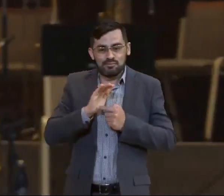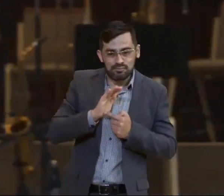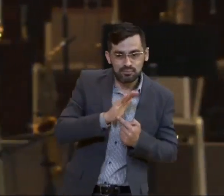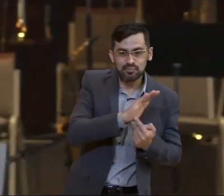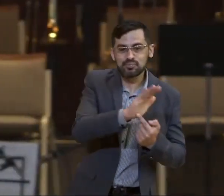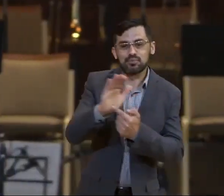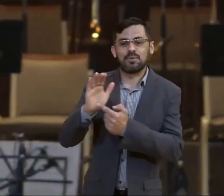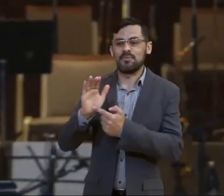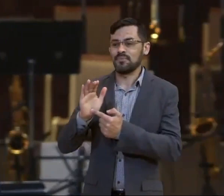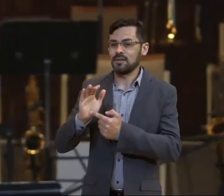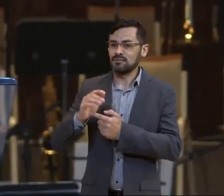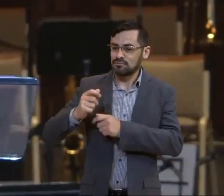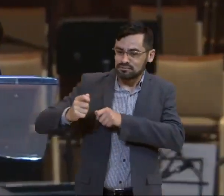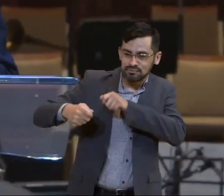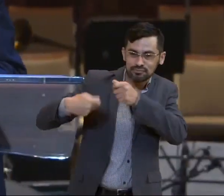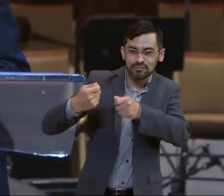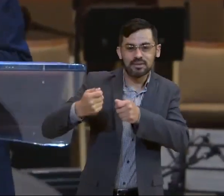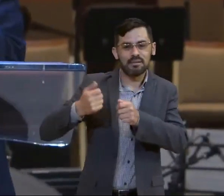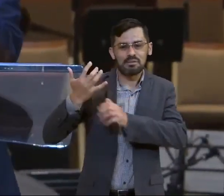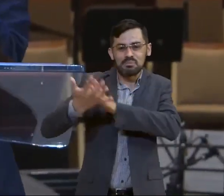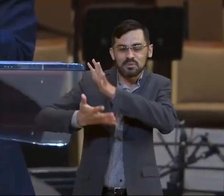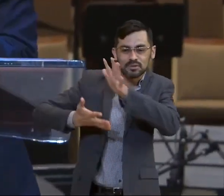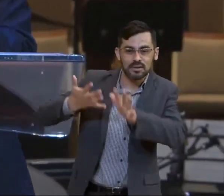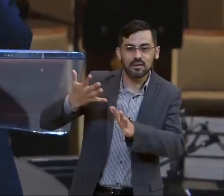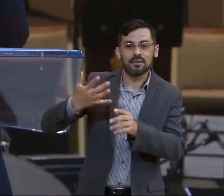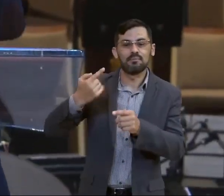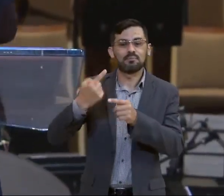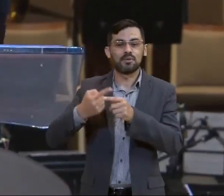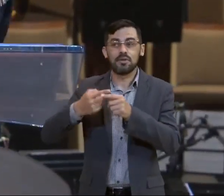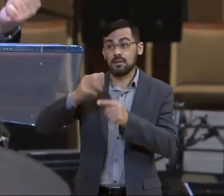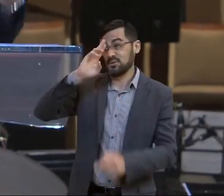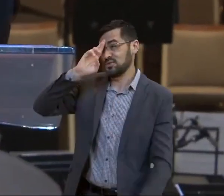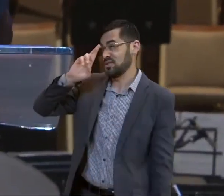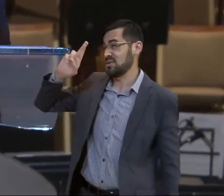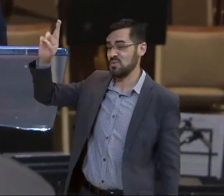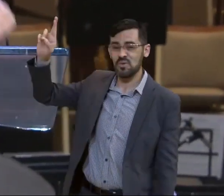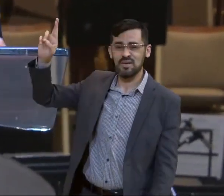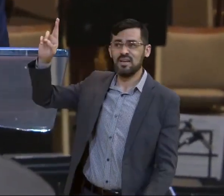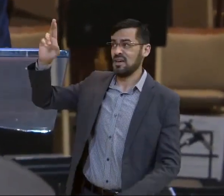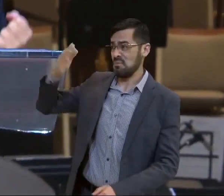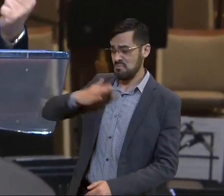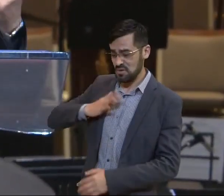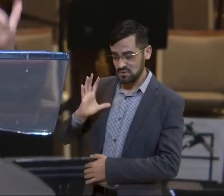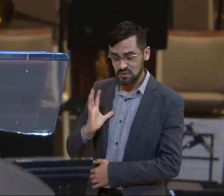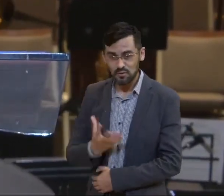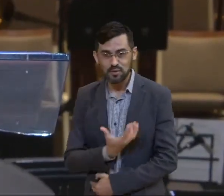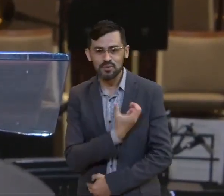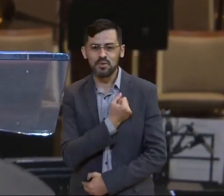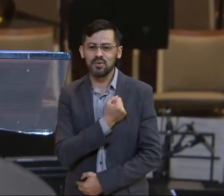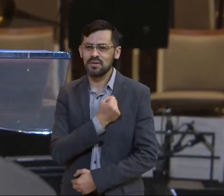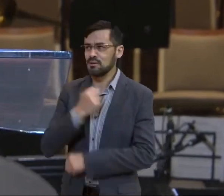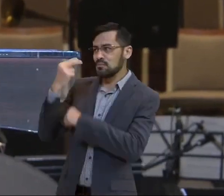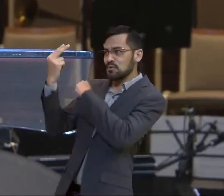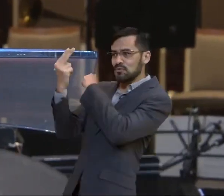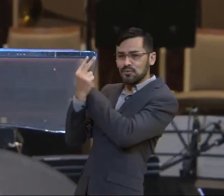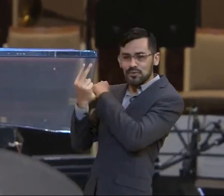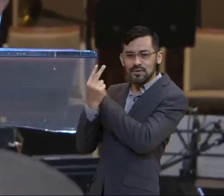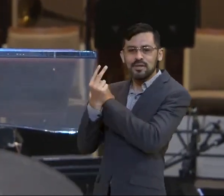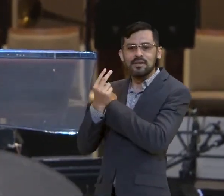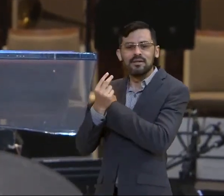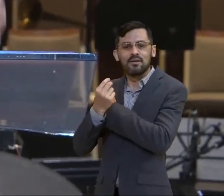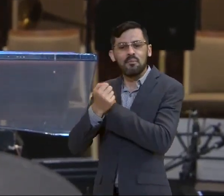começa a falar daquilo que transborda: o Senhor é uma bênção, ele é o meu Salvador, ele é o meu Senhor, e a